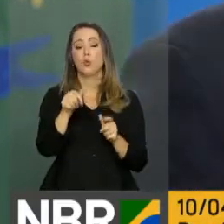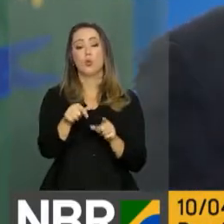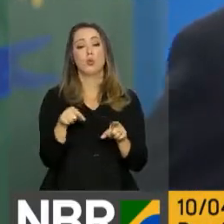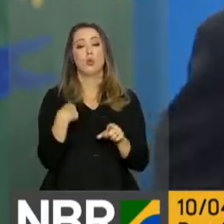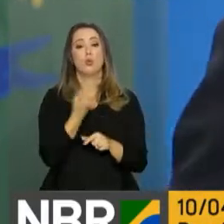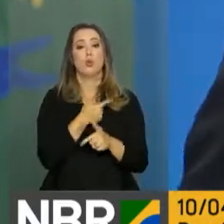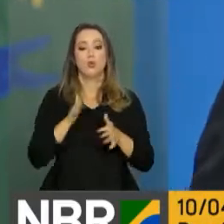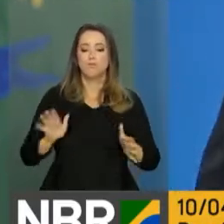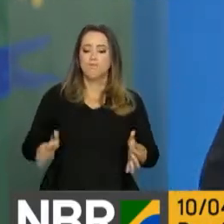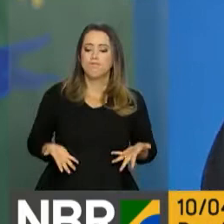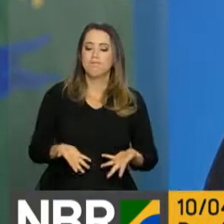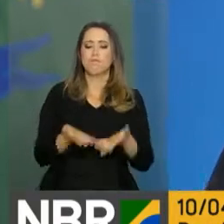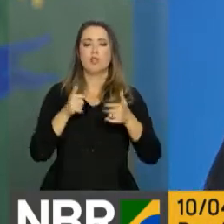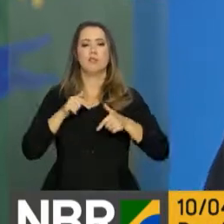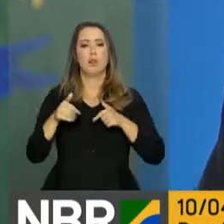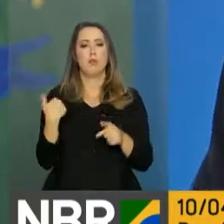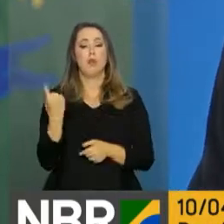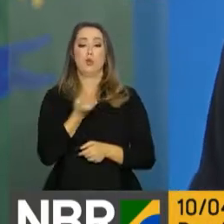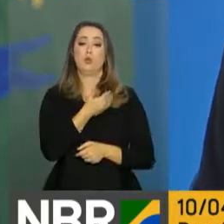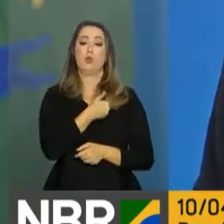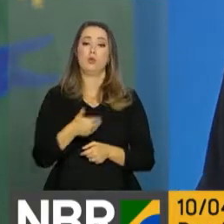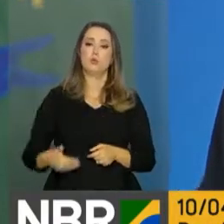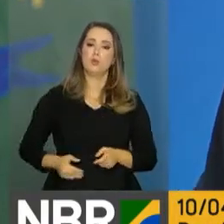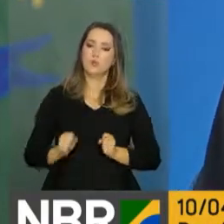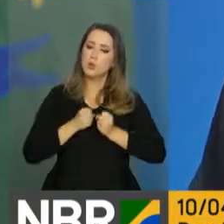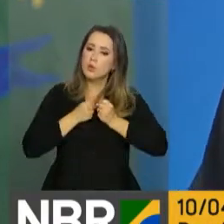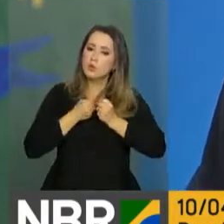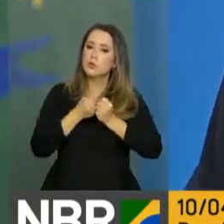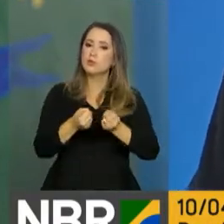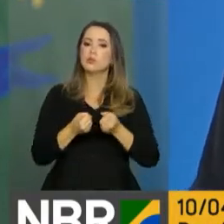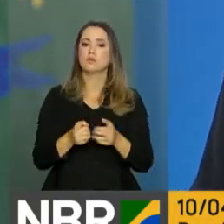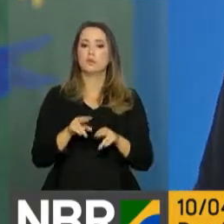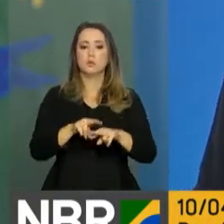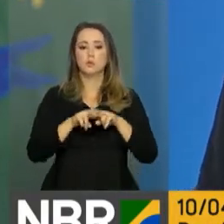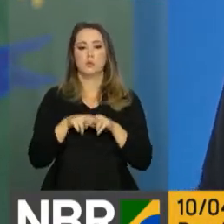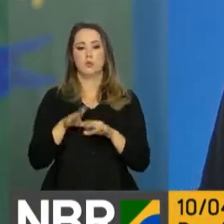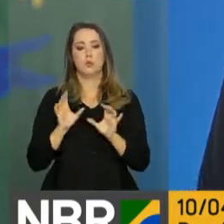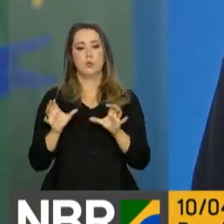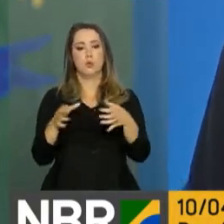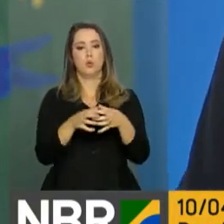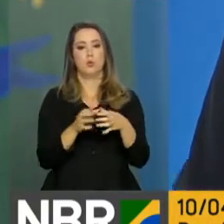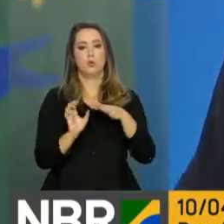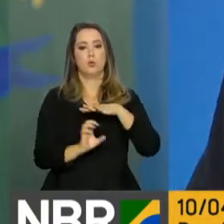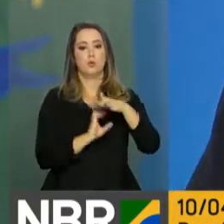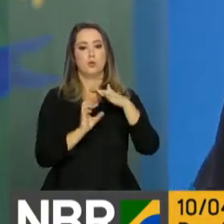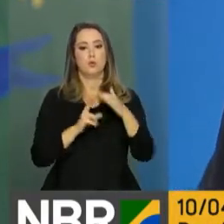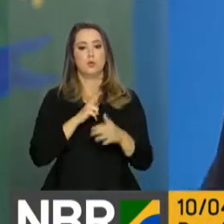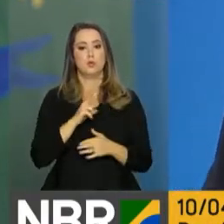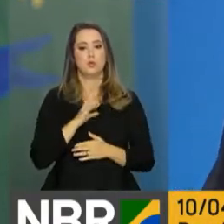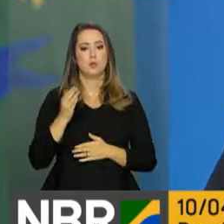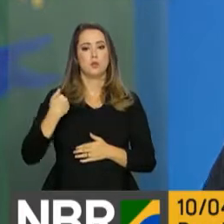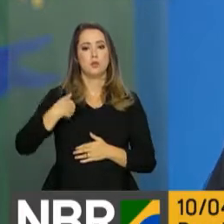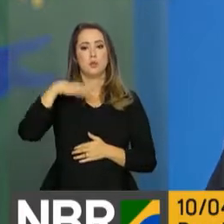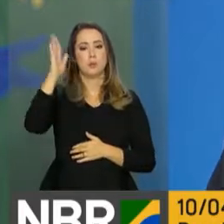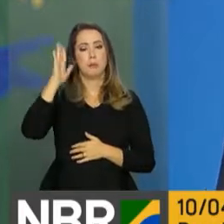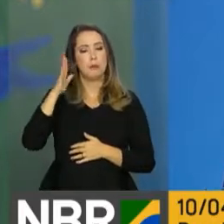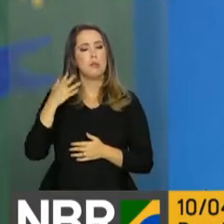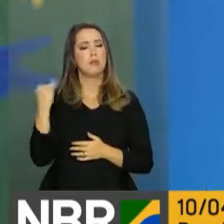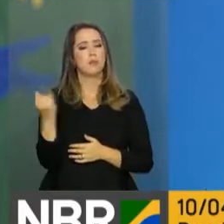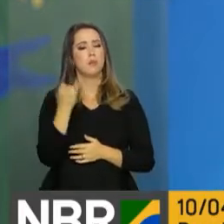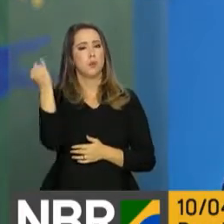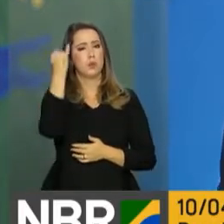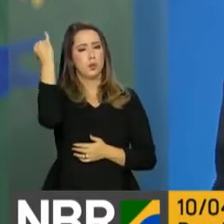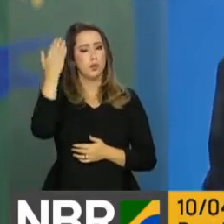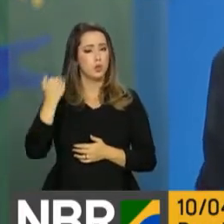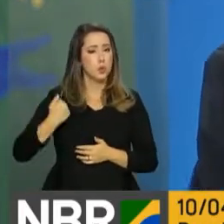do nosso governo, com nossos esforços em favor de um setor privado cada vez mais competitivo,